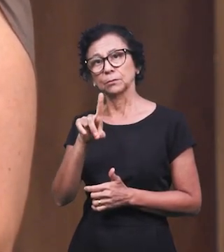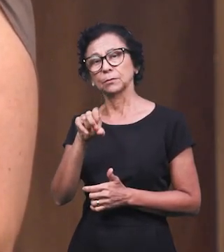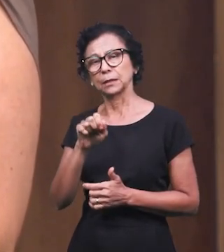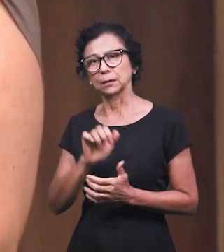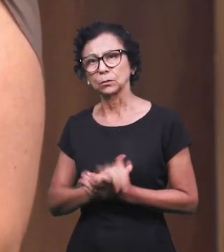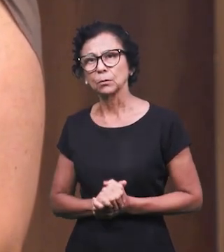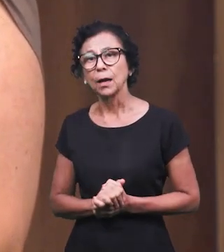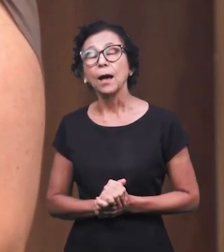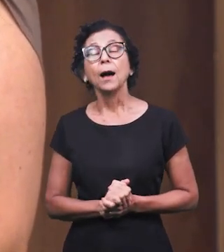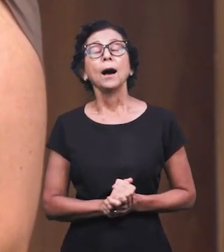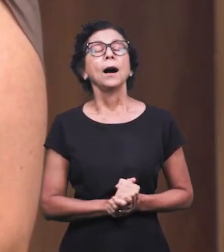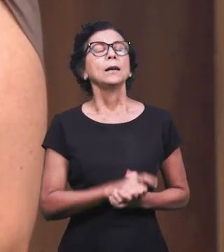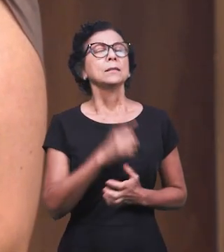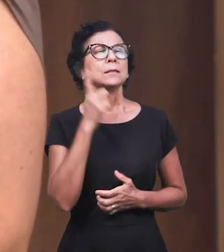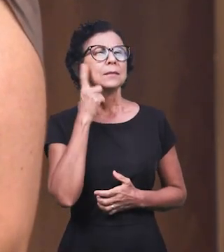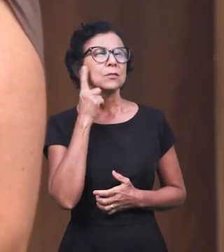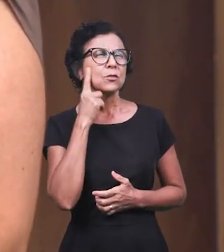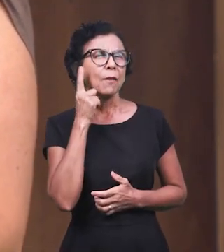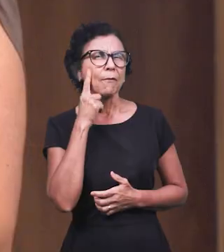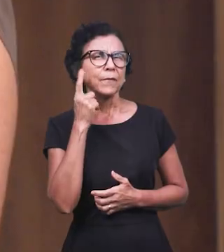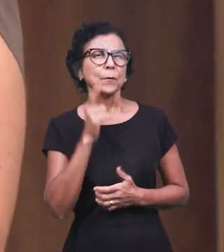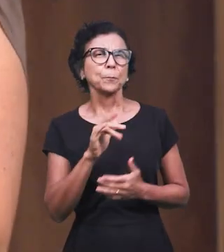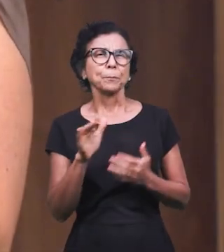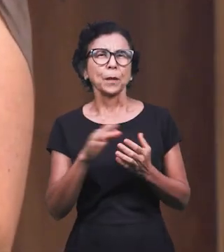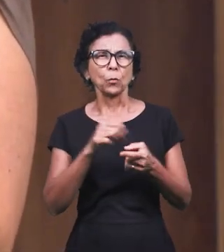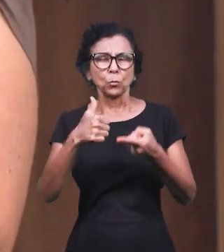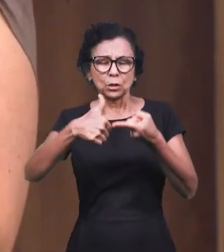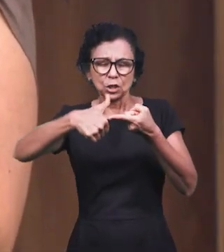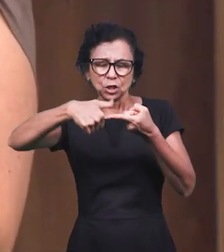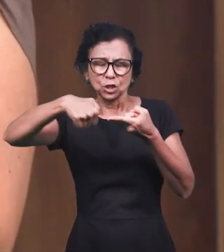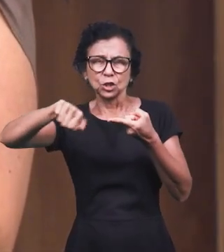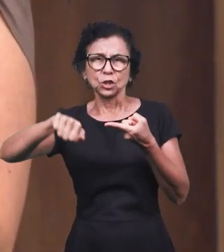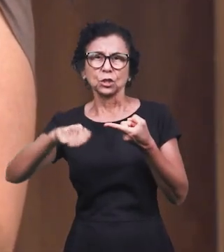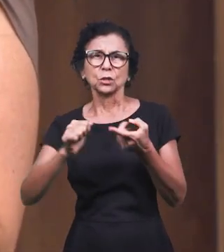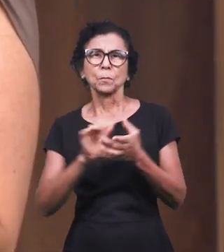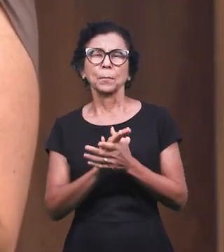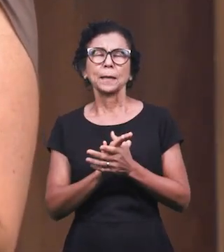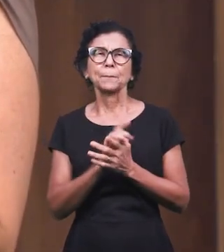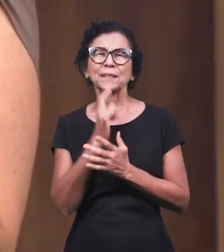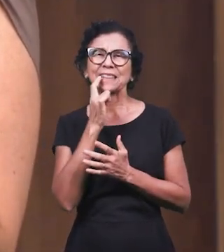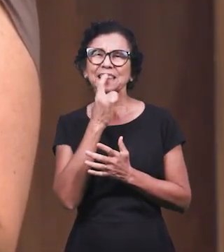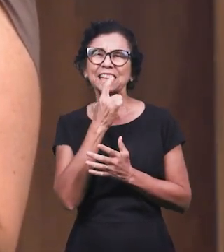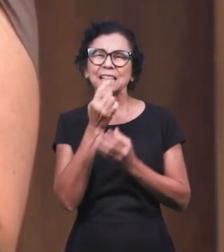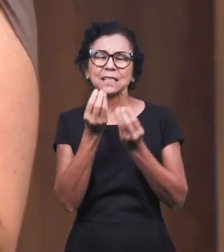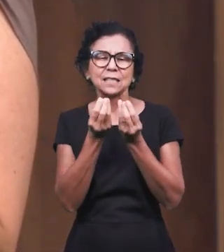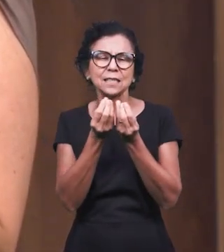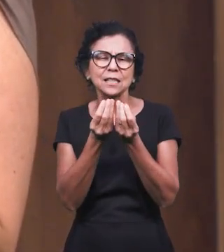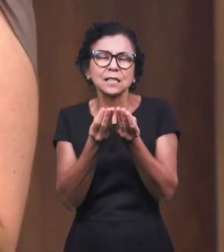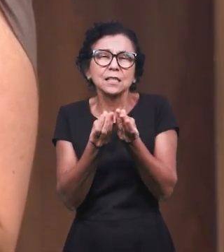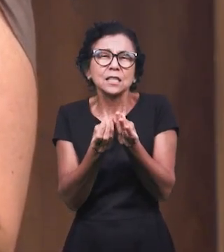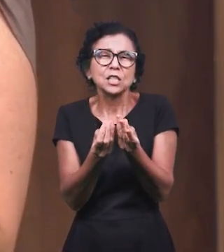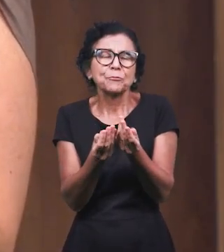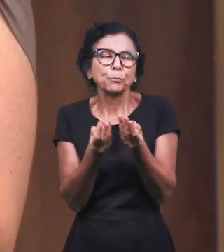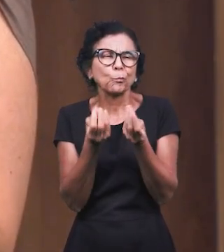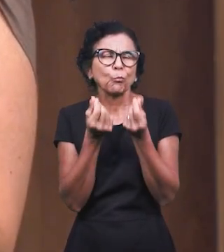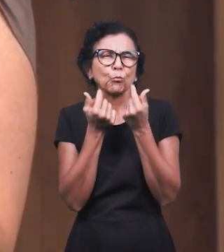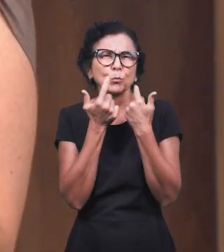para sensibilidade. E como que eles agem nos dentes? Tem alguma